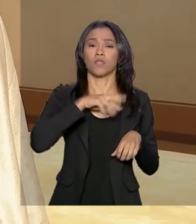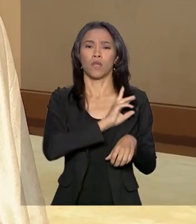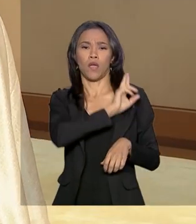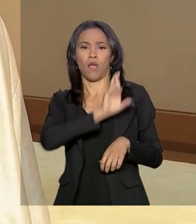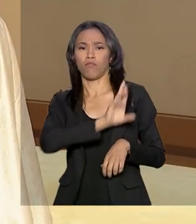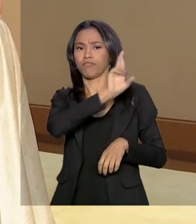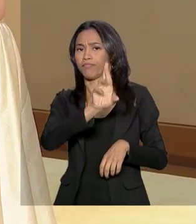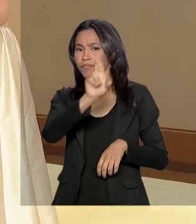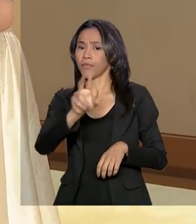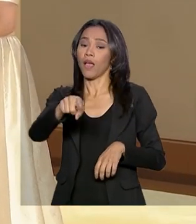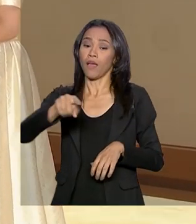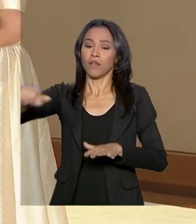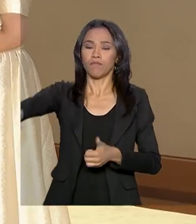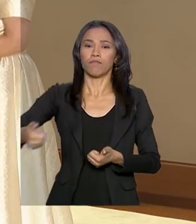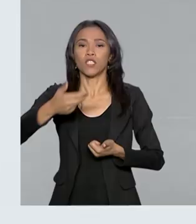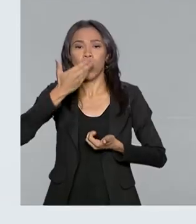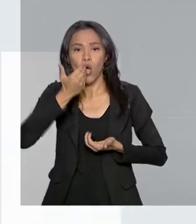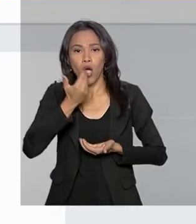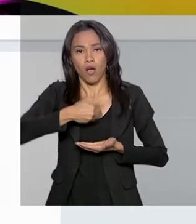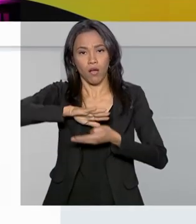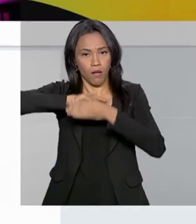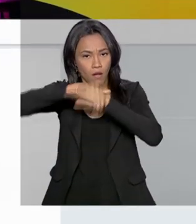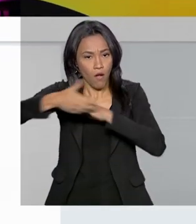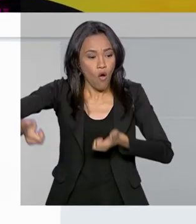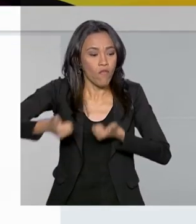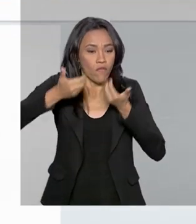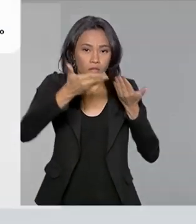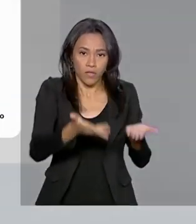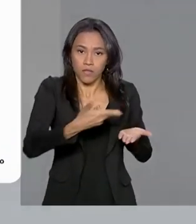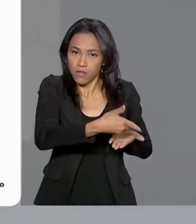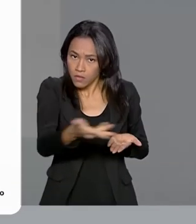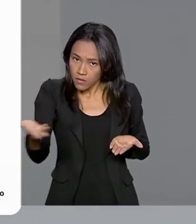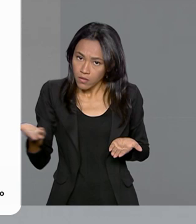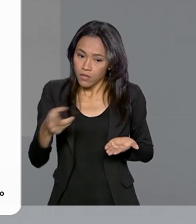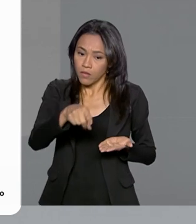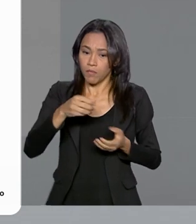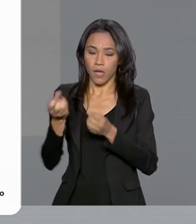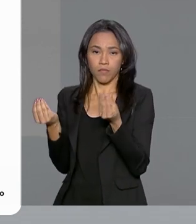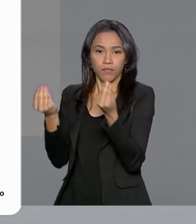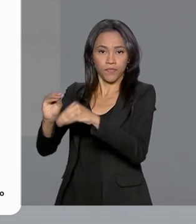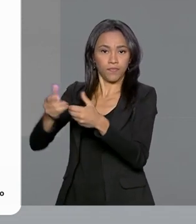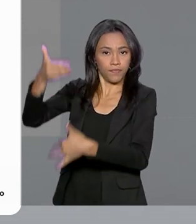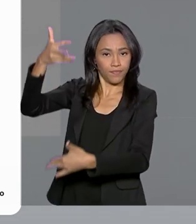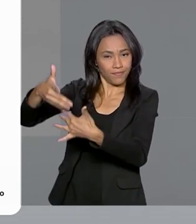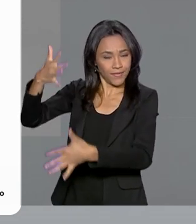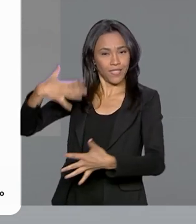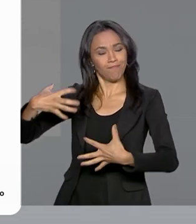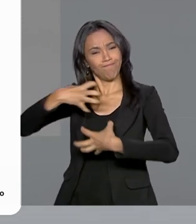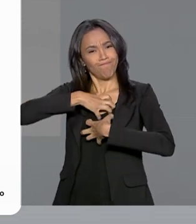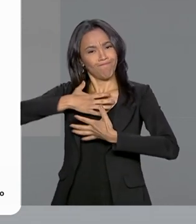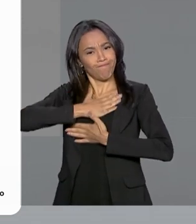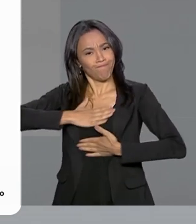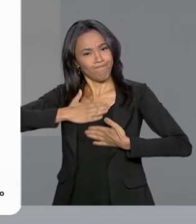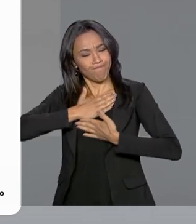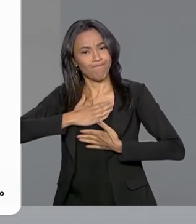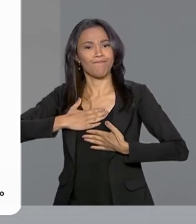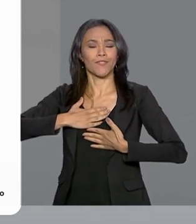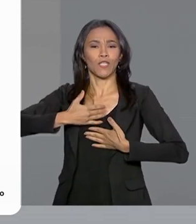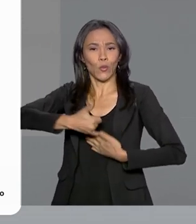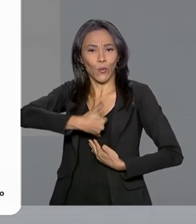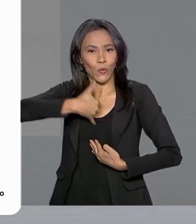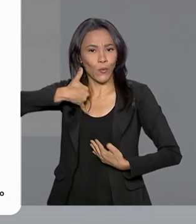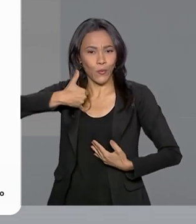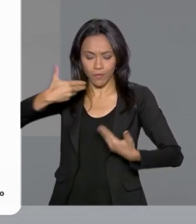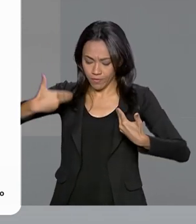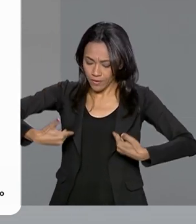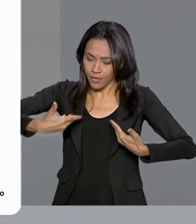jantar oferecido pelo novo imperador. Pelas redes sociais, o presidente disse que é motivo de satisfação e de orgulho ser